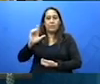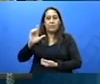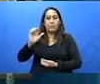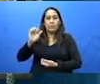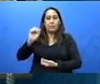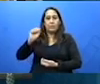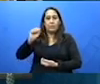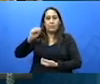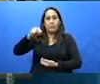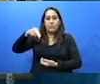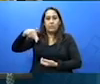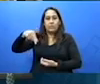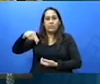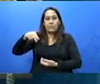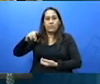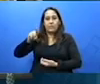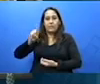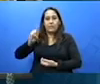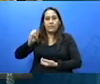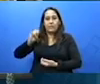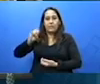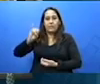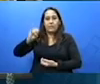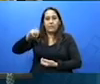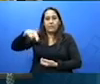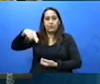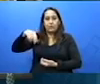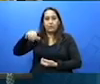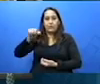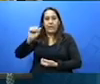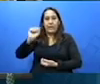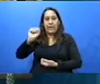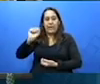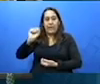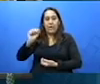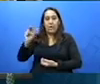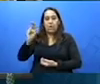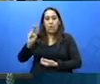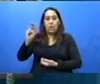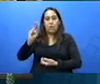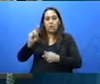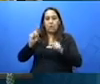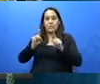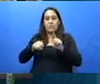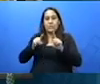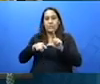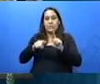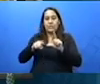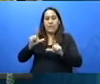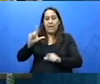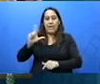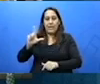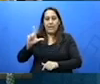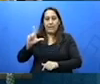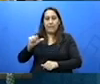enrola. Se a linguinha enrola, é a letra L, tá? Então, é o B,